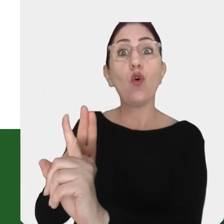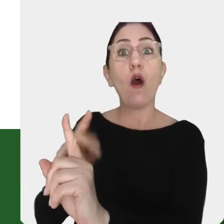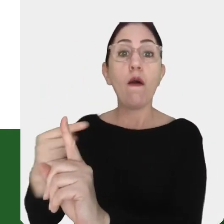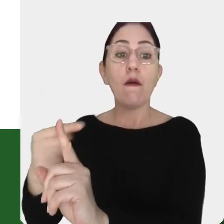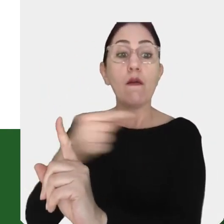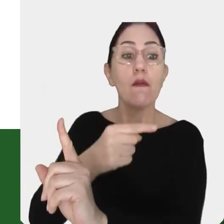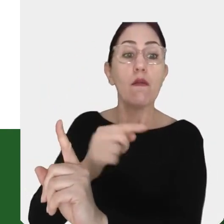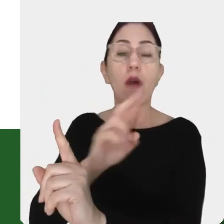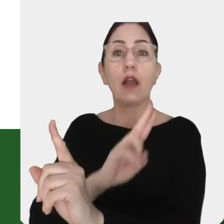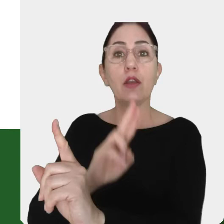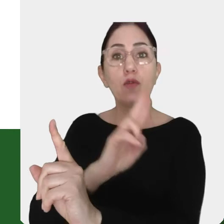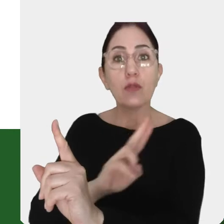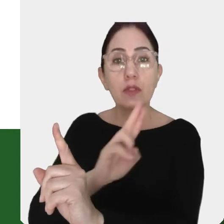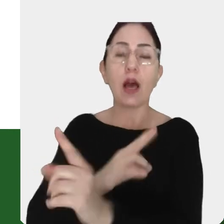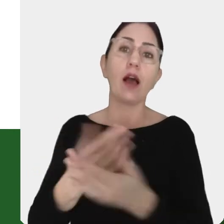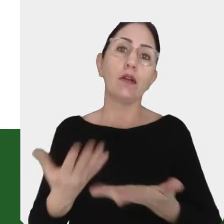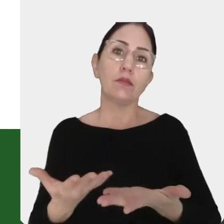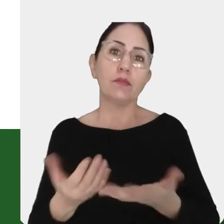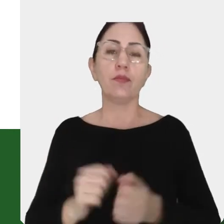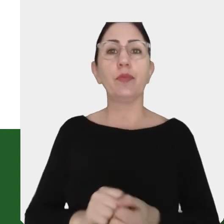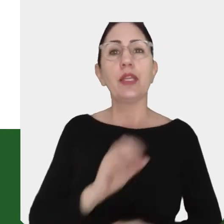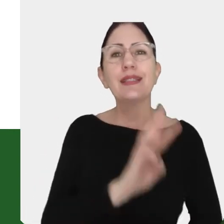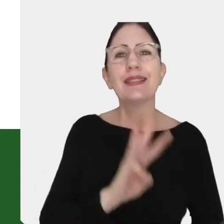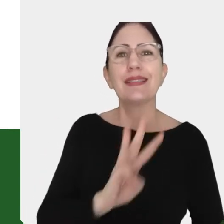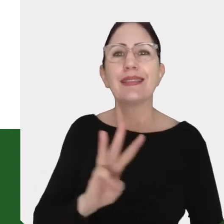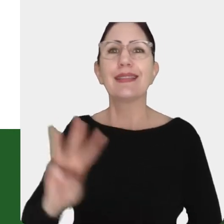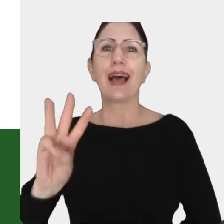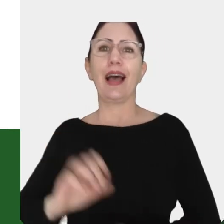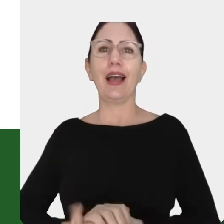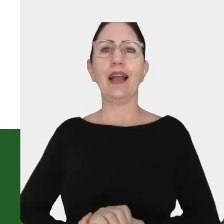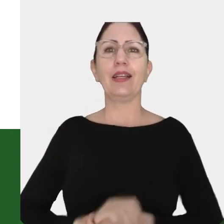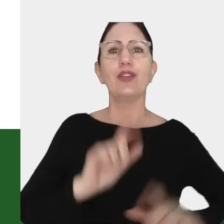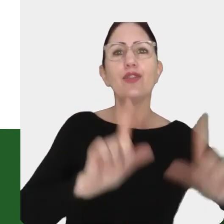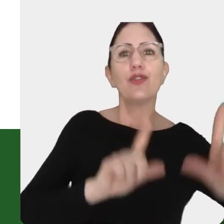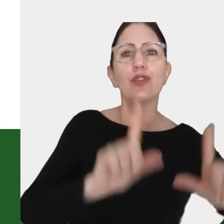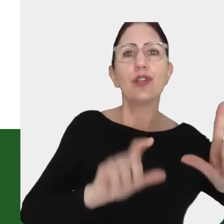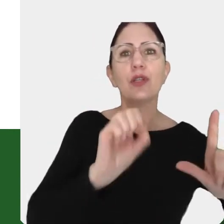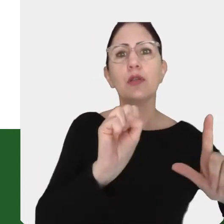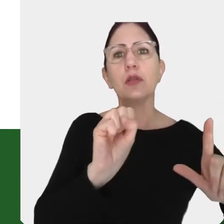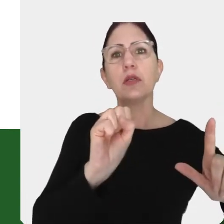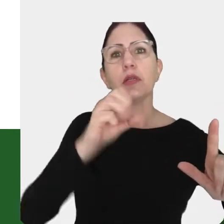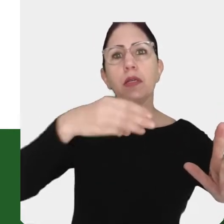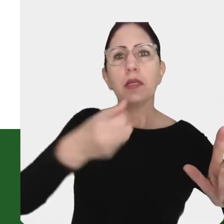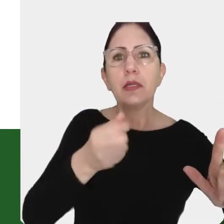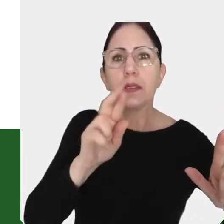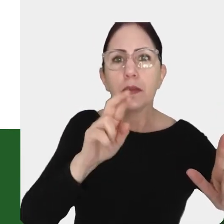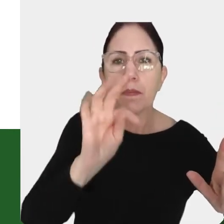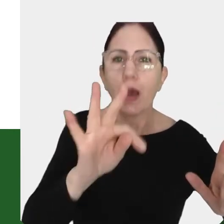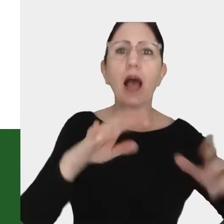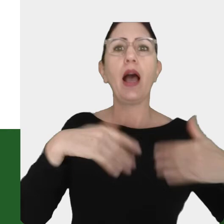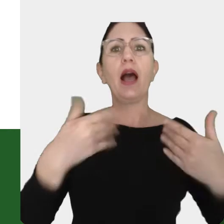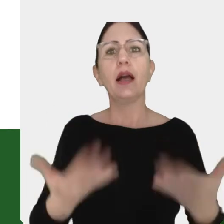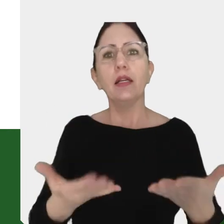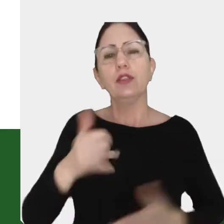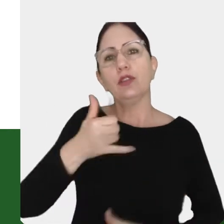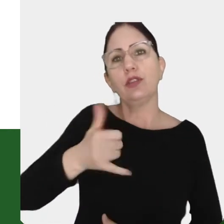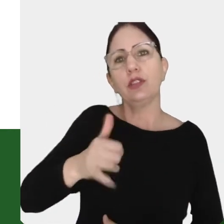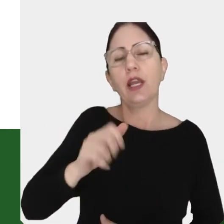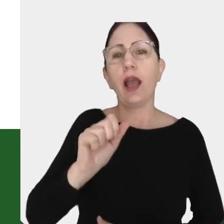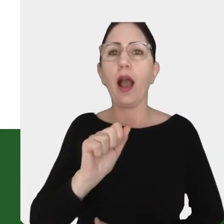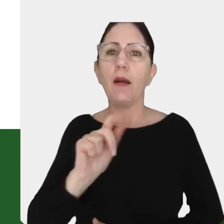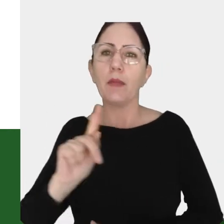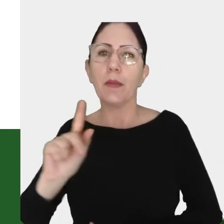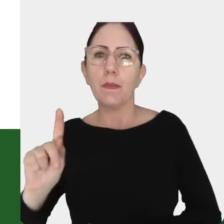vão utilizar essa interface? Seja de um site, de uma Smart TV, de um